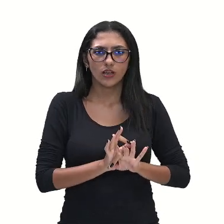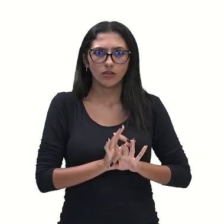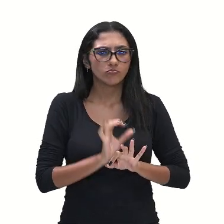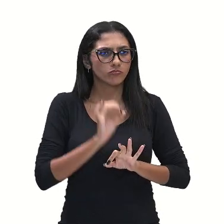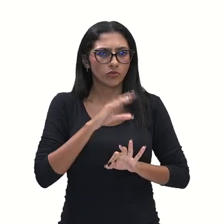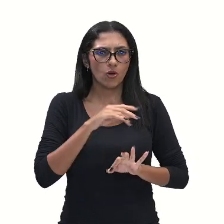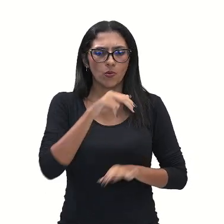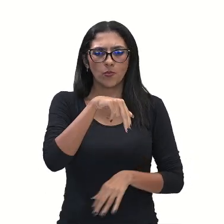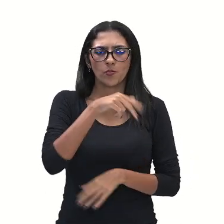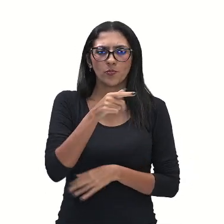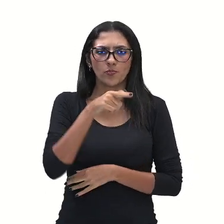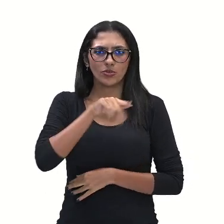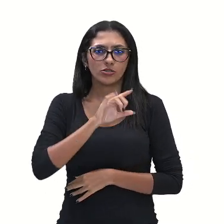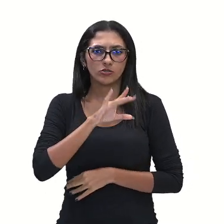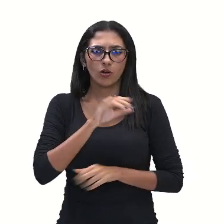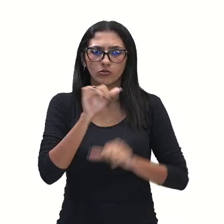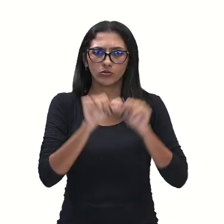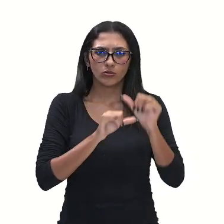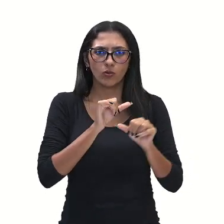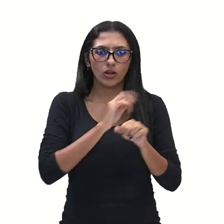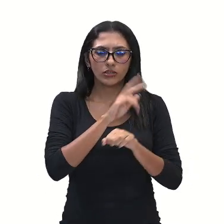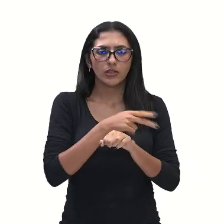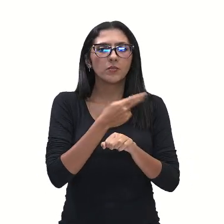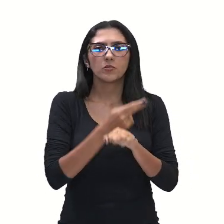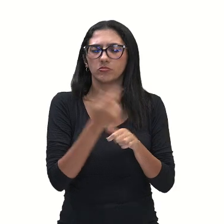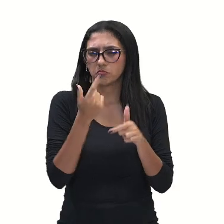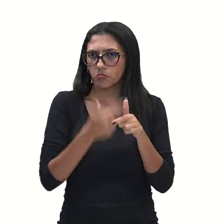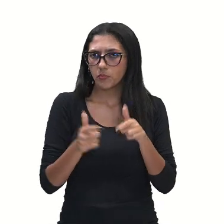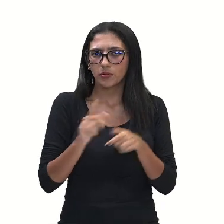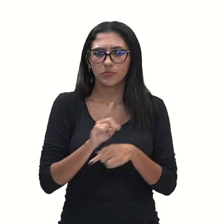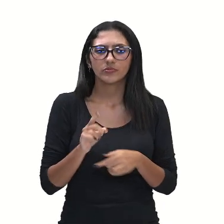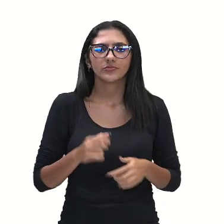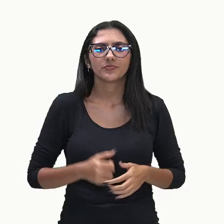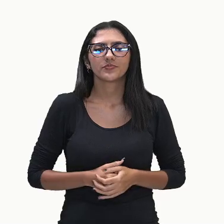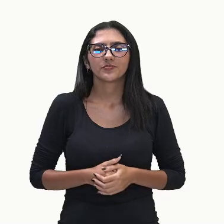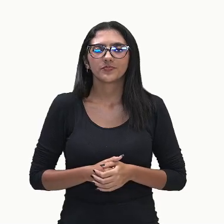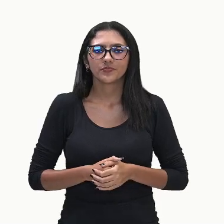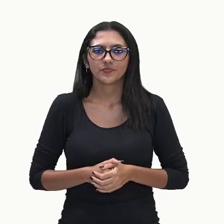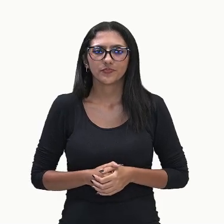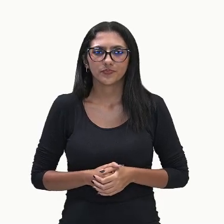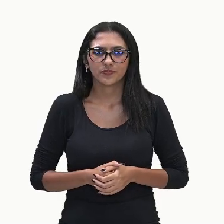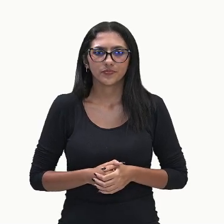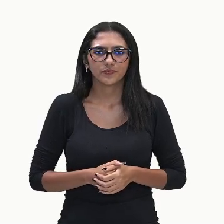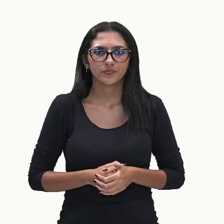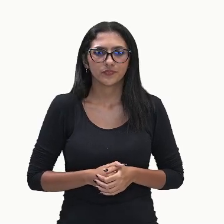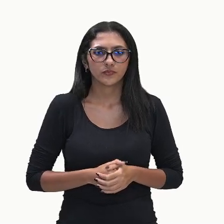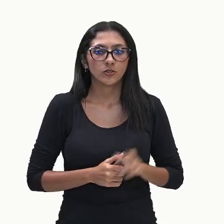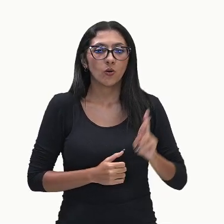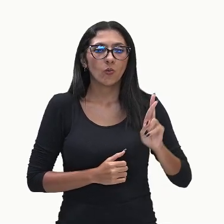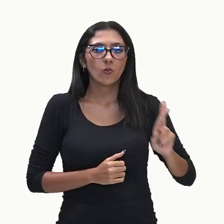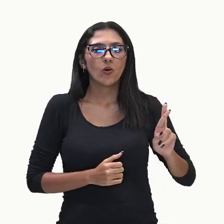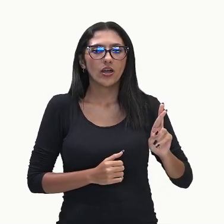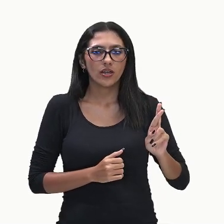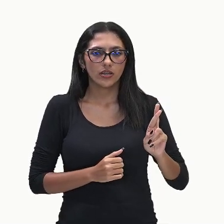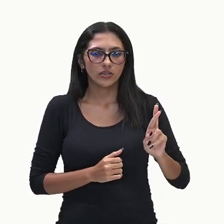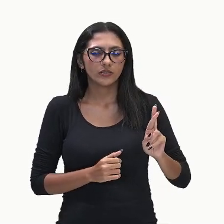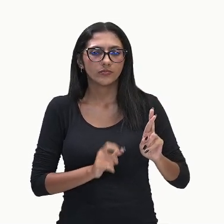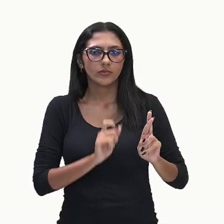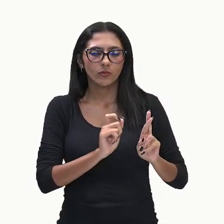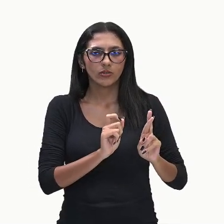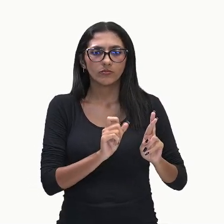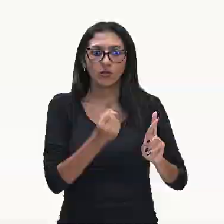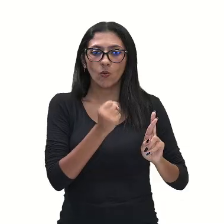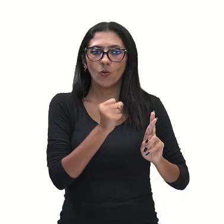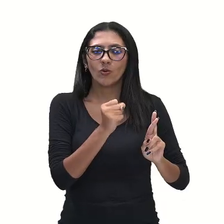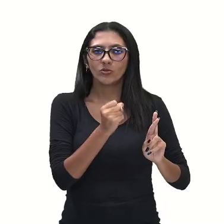tá? Só vou substituir no final, não há nenhum problema nisso. O nosso raio, ele vale